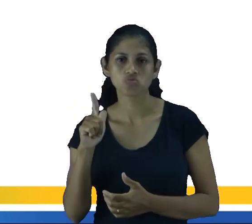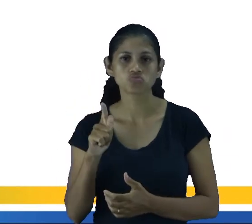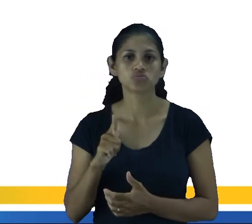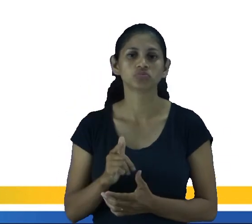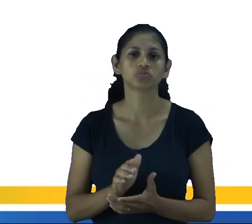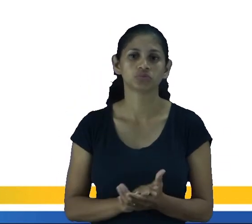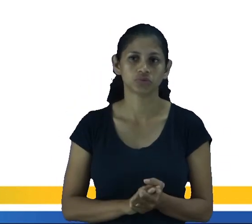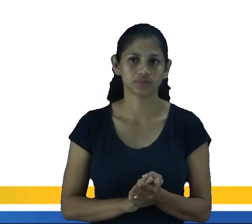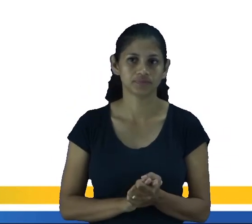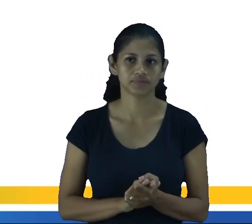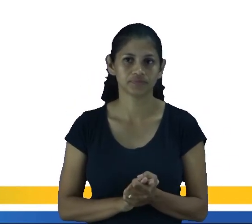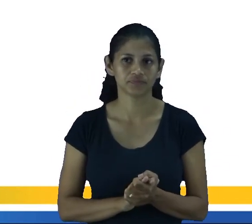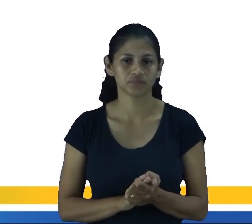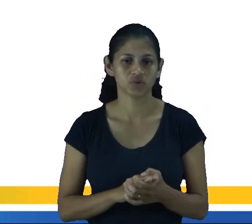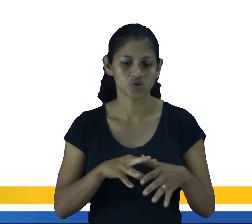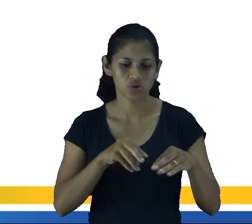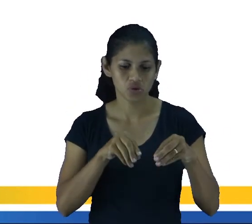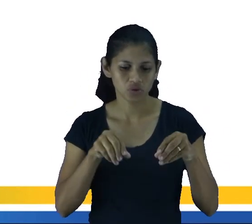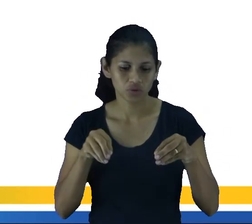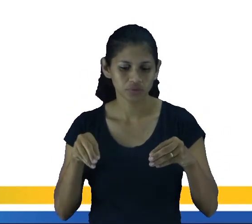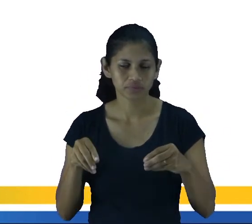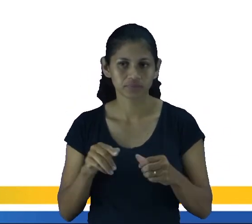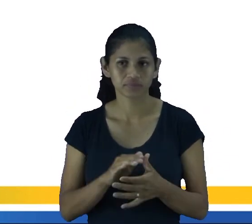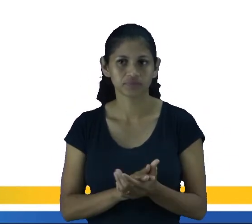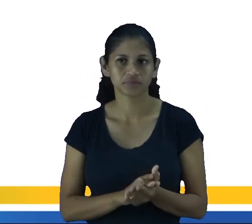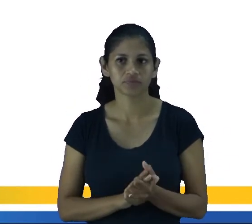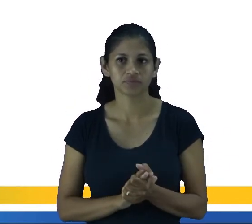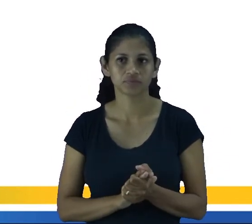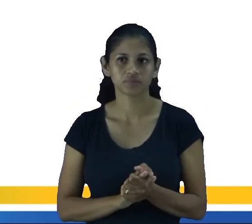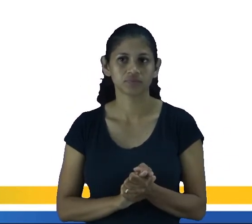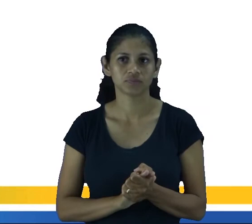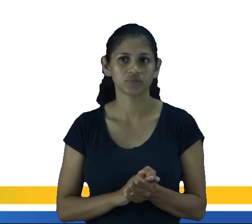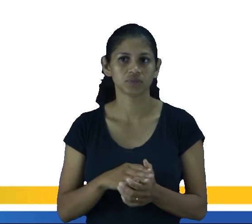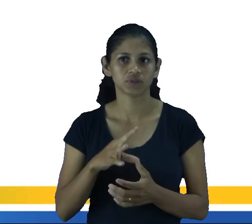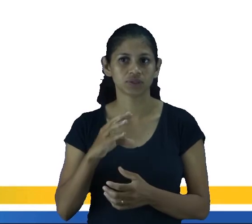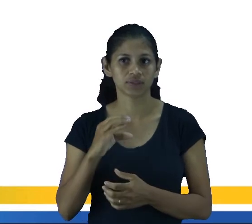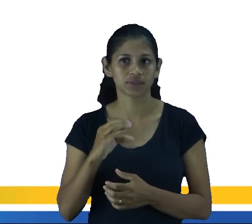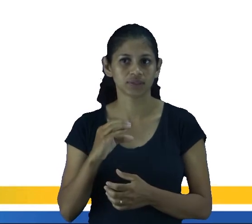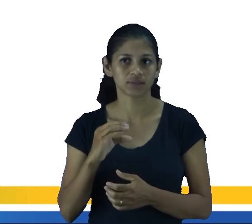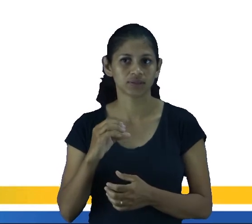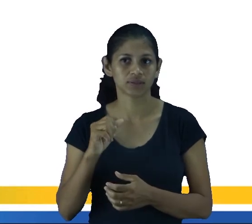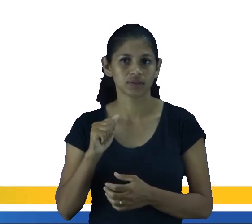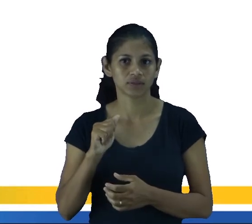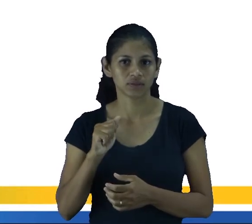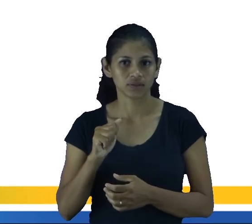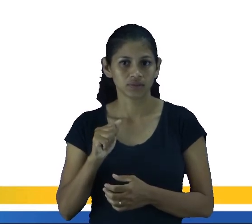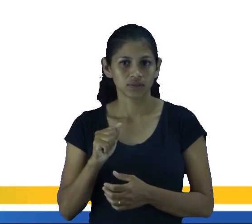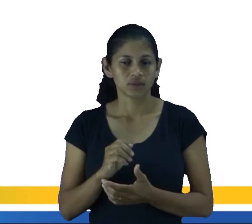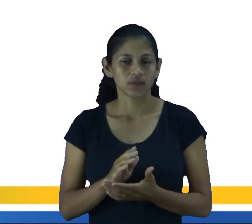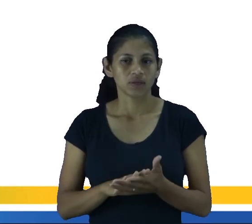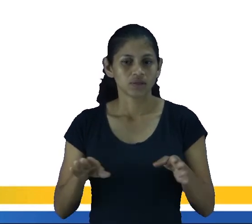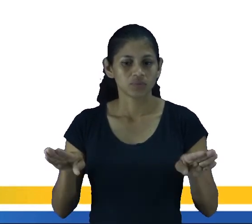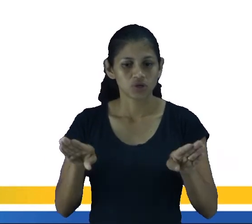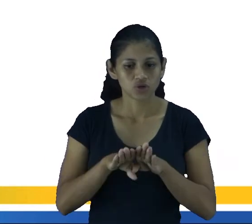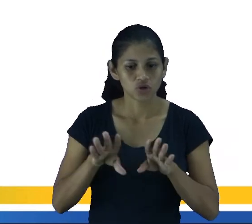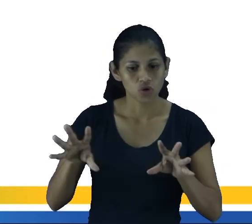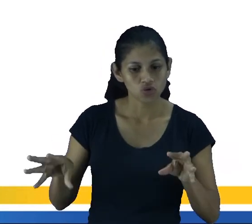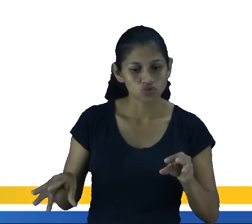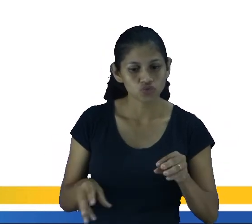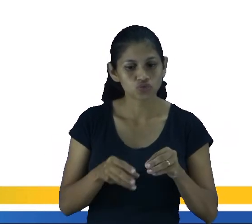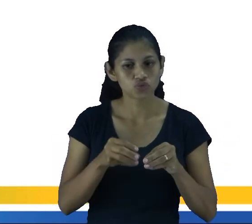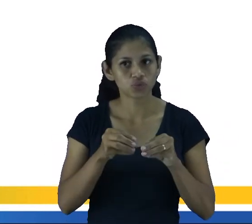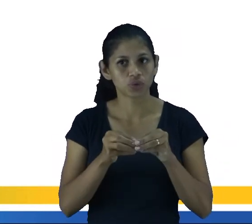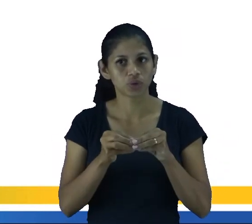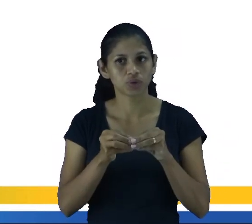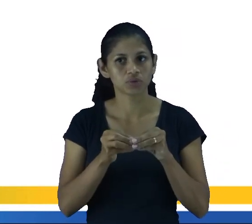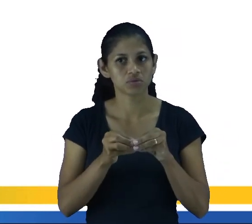insolúvel. Aí a gente também tem aqui os carbonatos, né, quando está ligado com os metais alcalinos e a amônia, ele vai ser solúvel. Se não for com